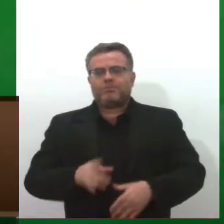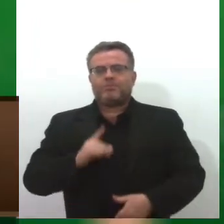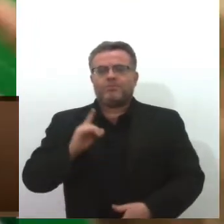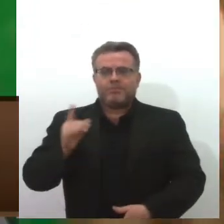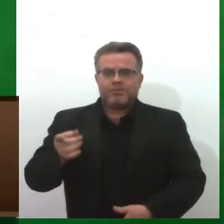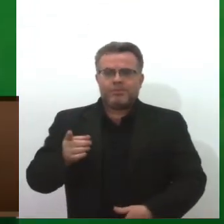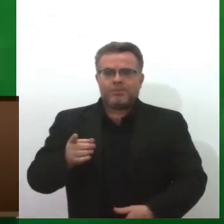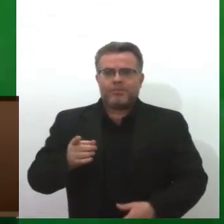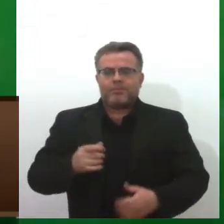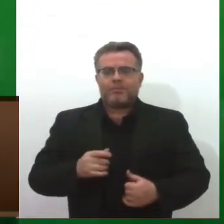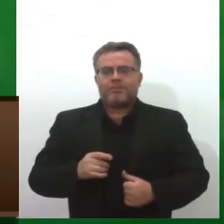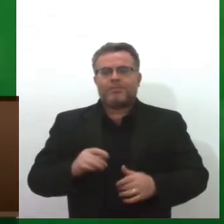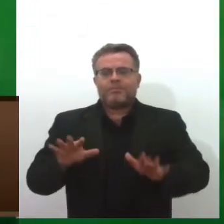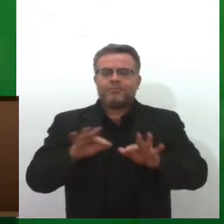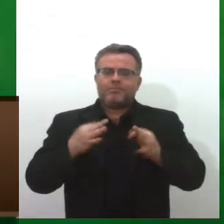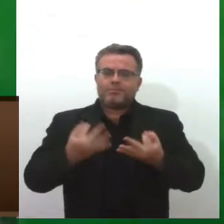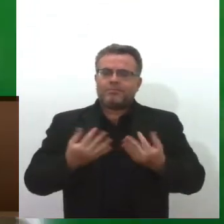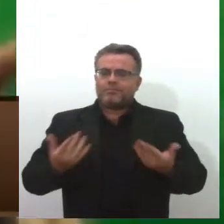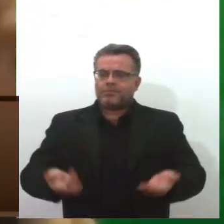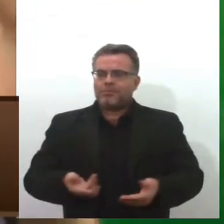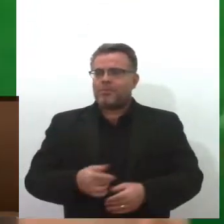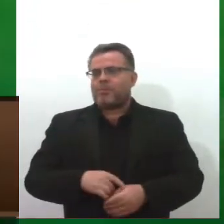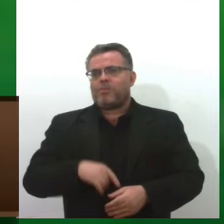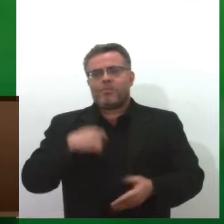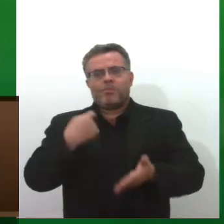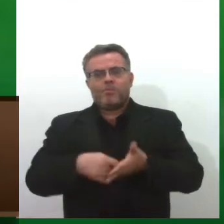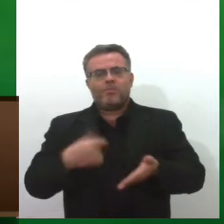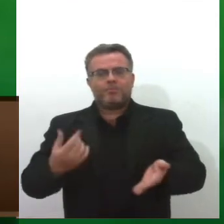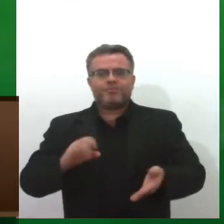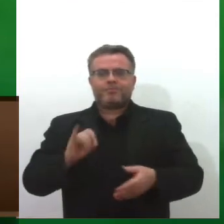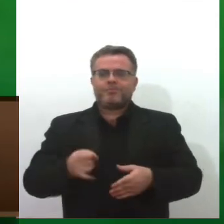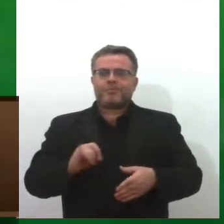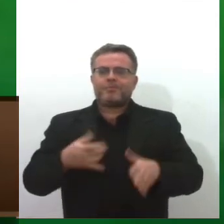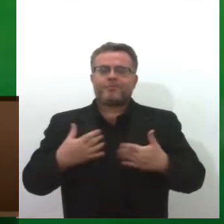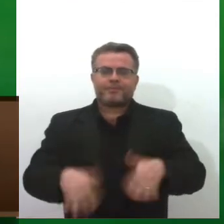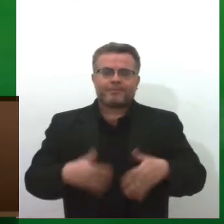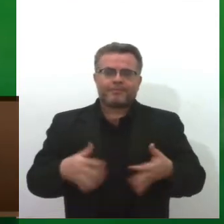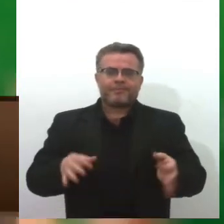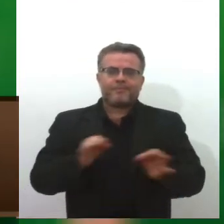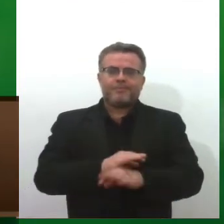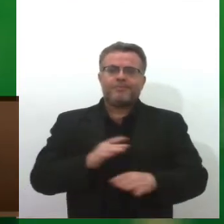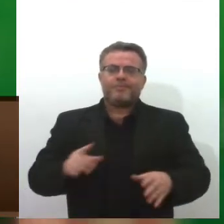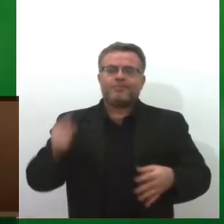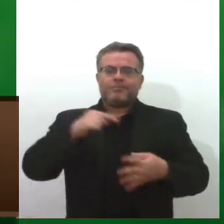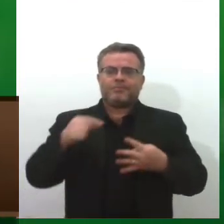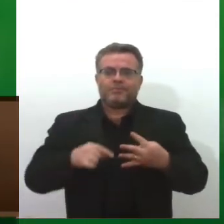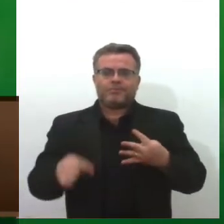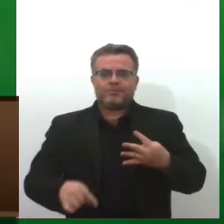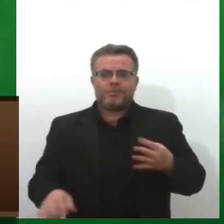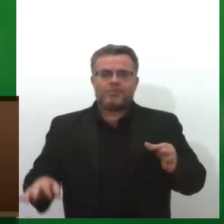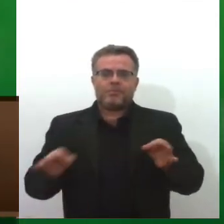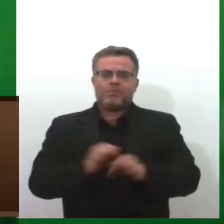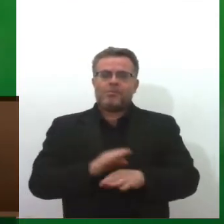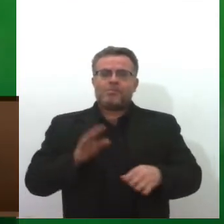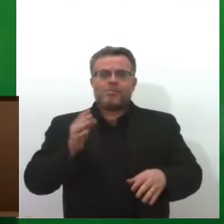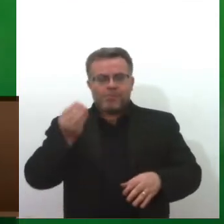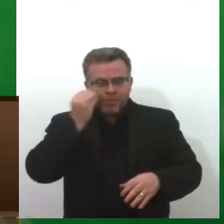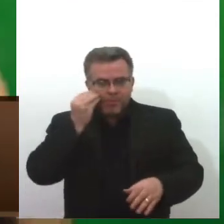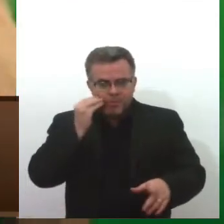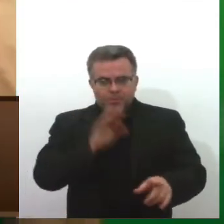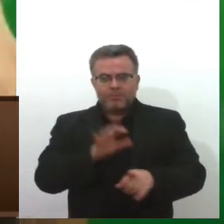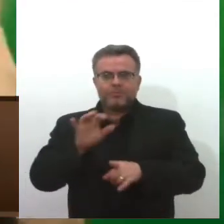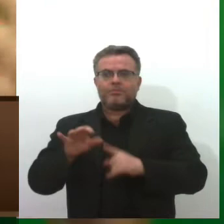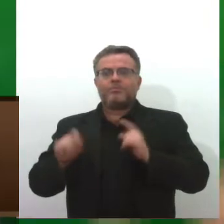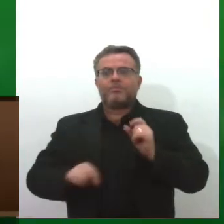no comércio, a alta dos juros. Então, todo esse pacote de medidas é justamente para tentar equilibrar. E onde